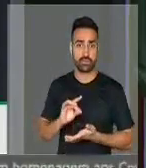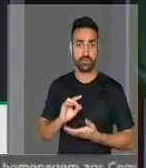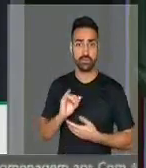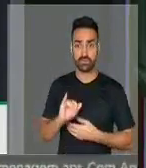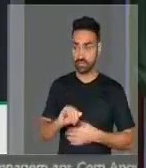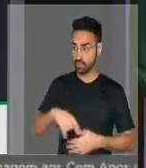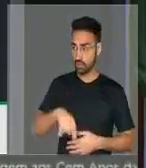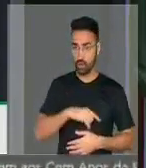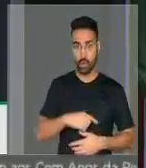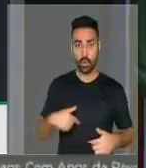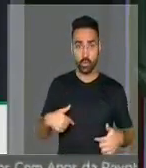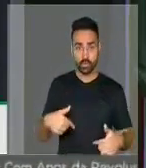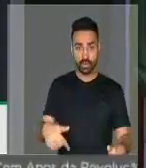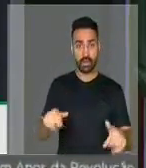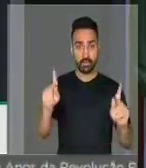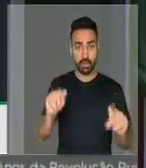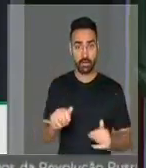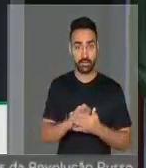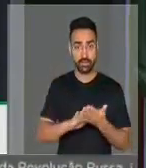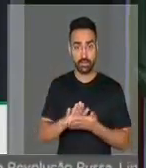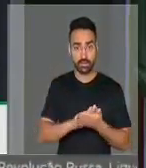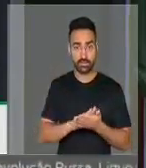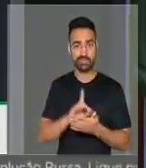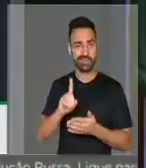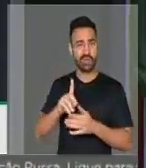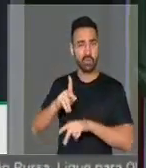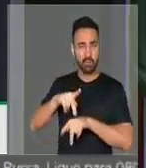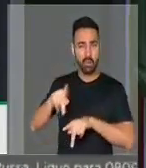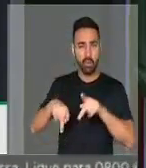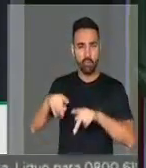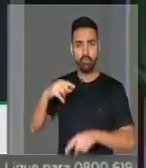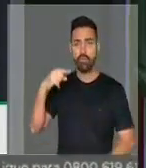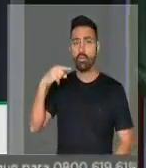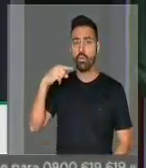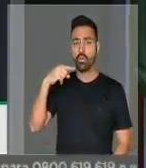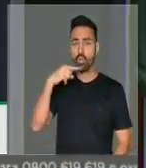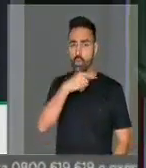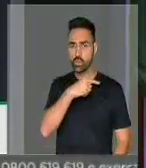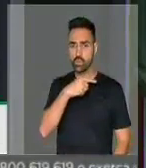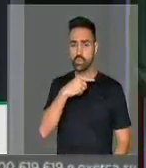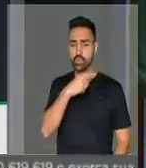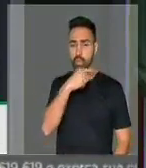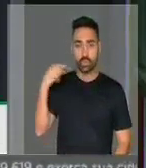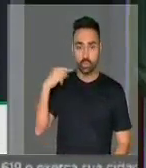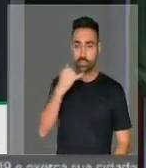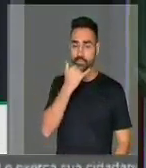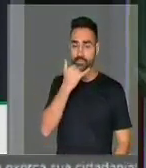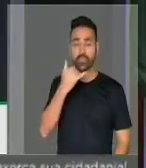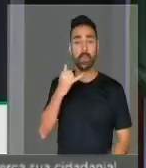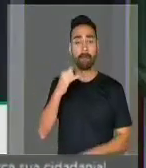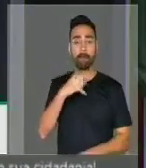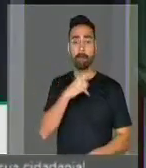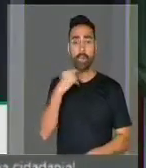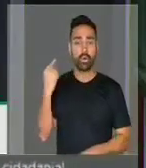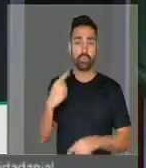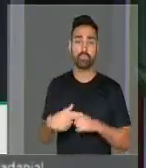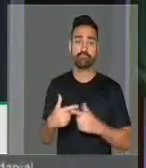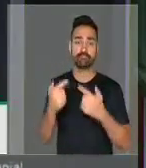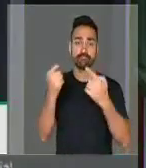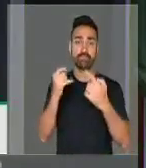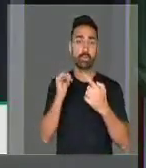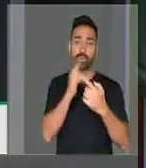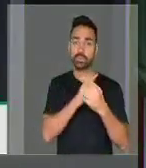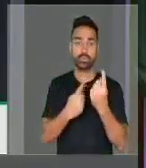paz, e o povo russo morria na guerra, não teria revolução. Sem a luta